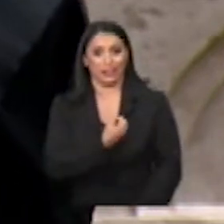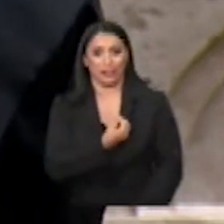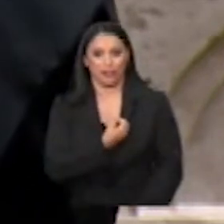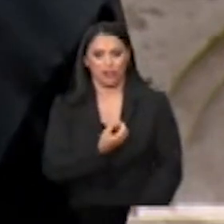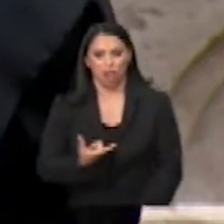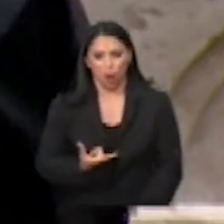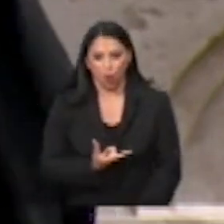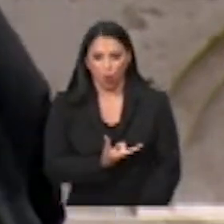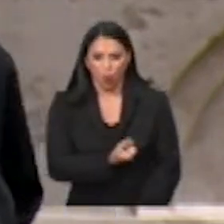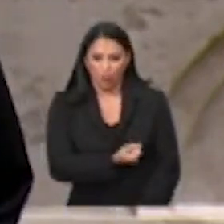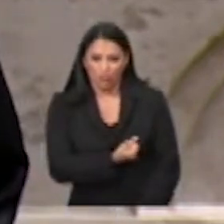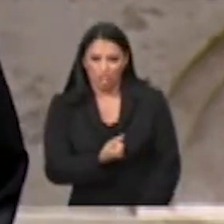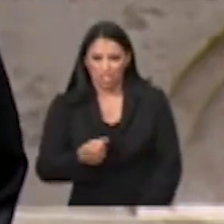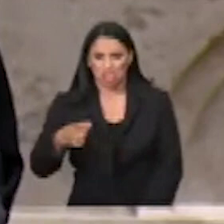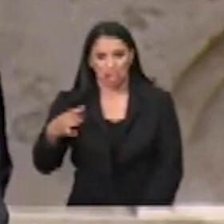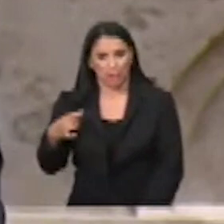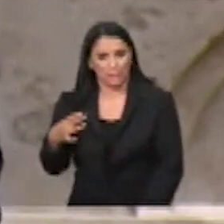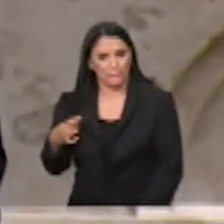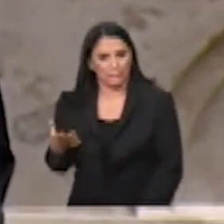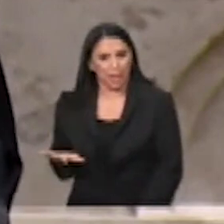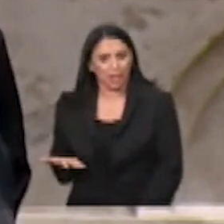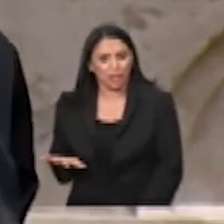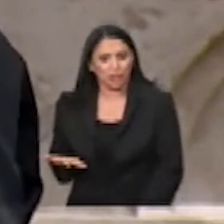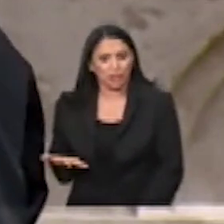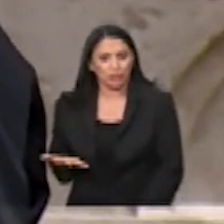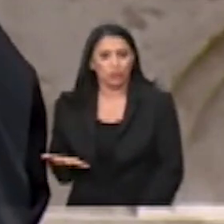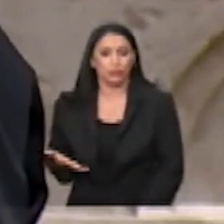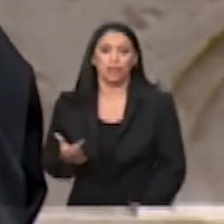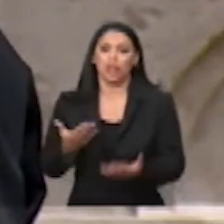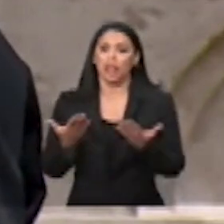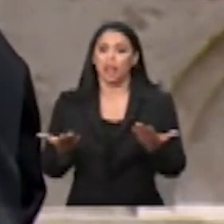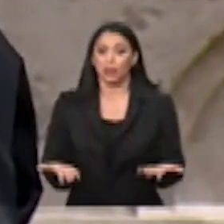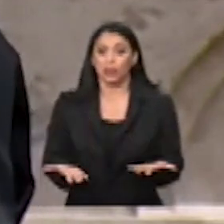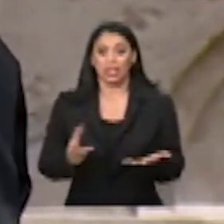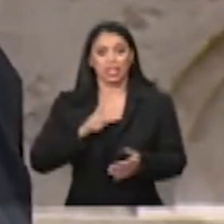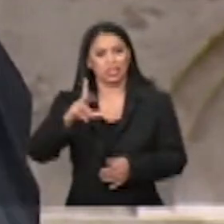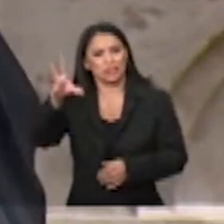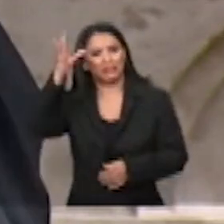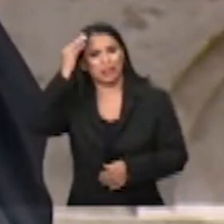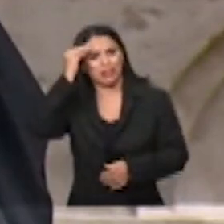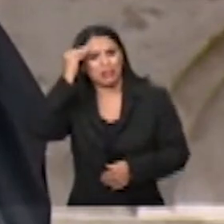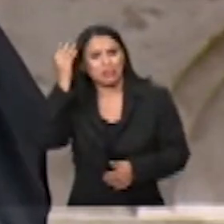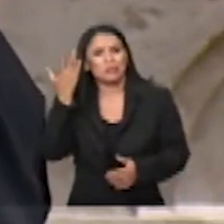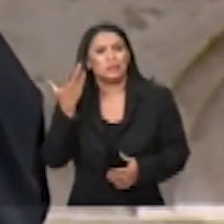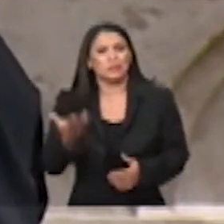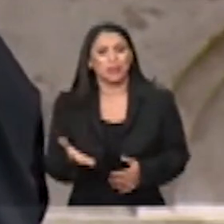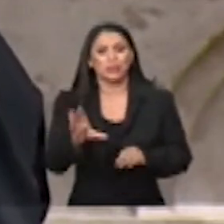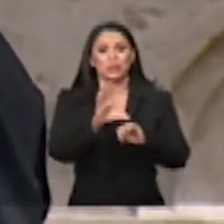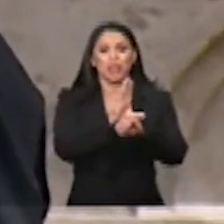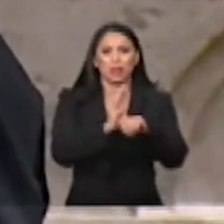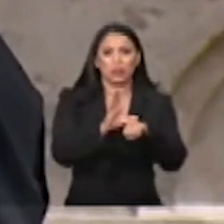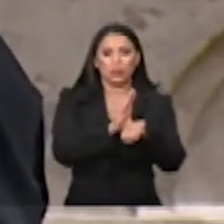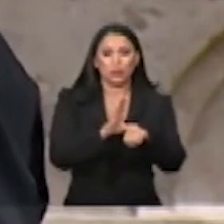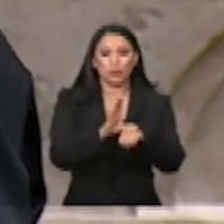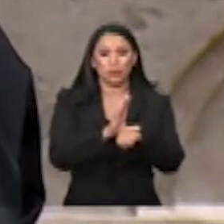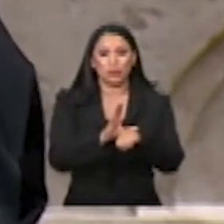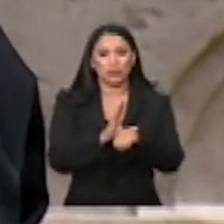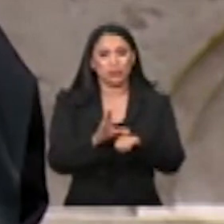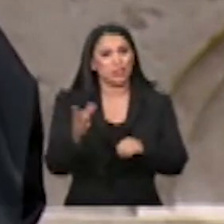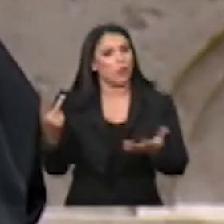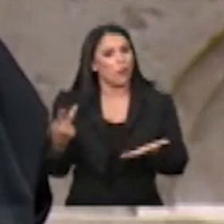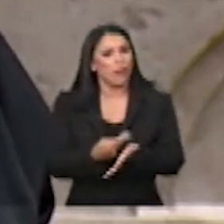e a temeridade estão à base das tentações de interpretar ou aplicar a Constituição em